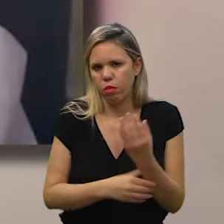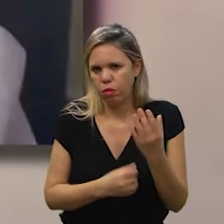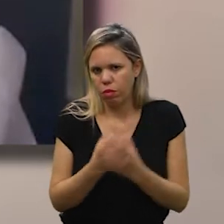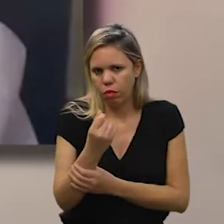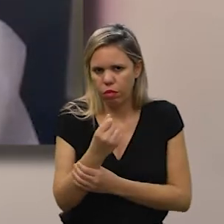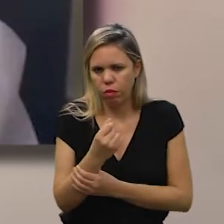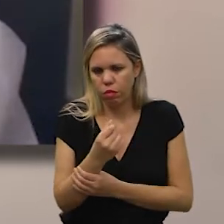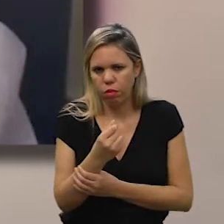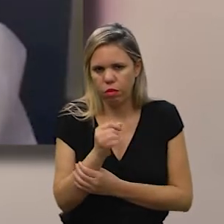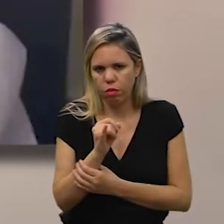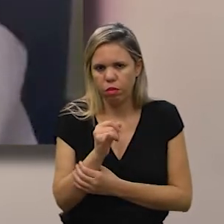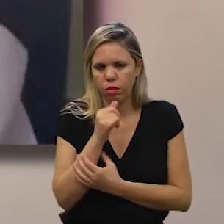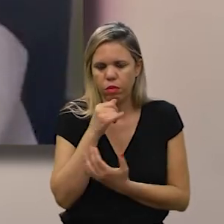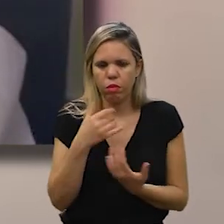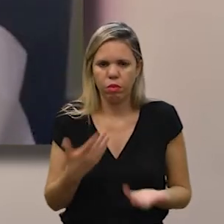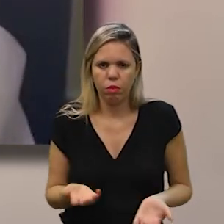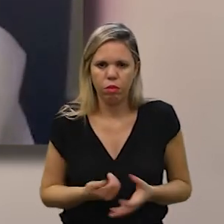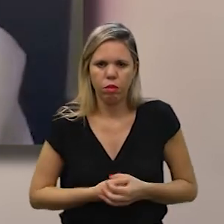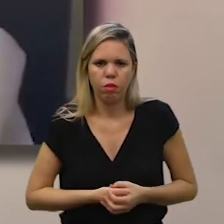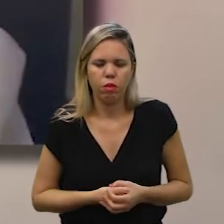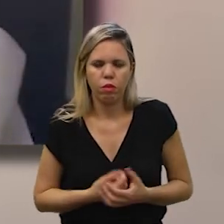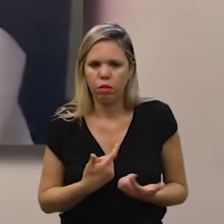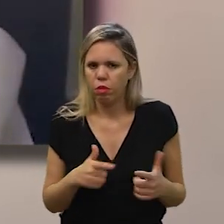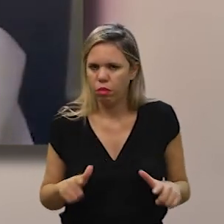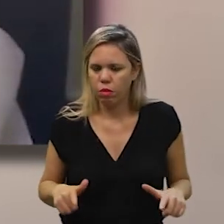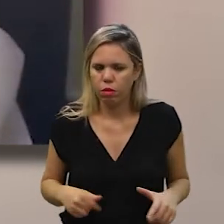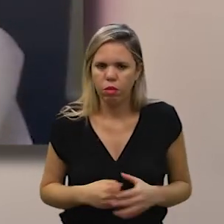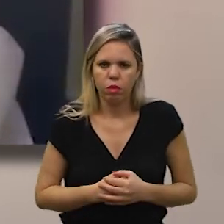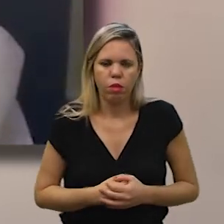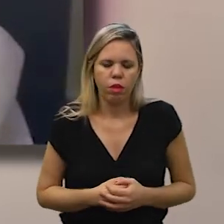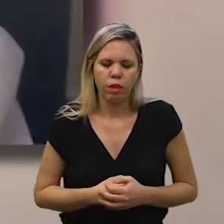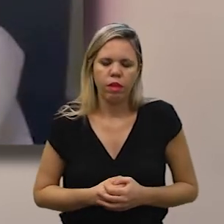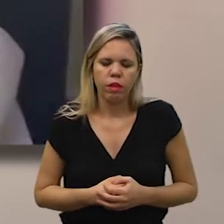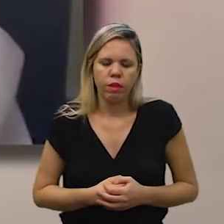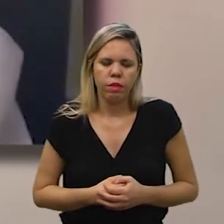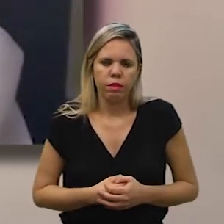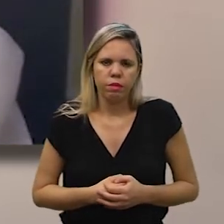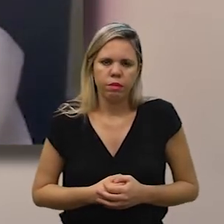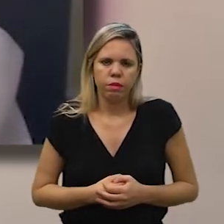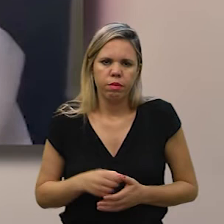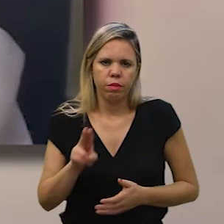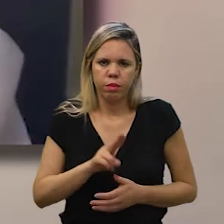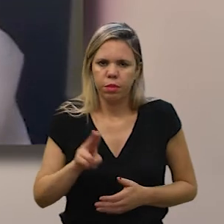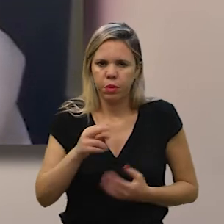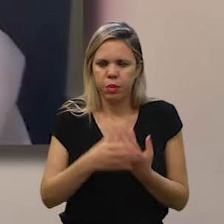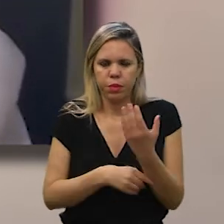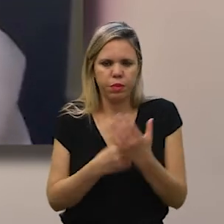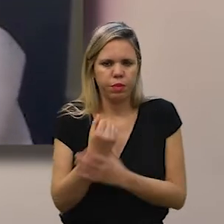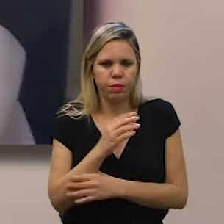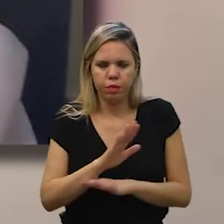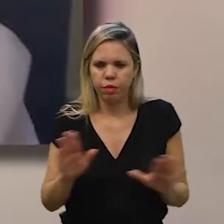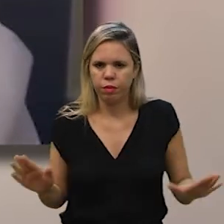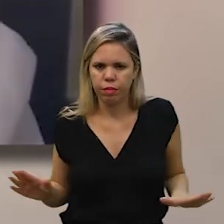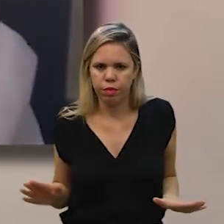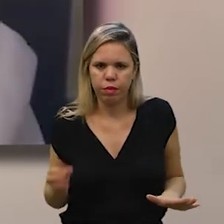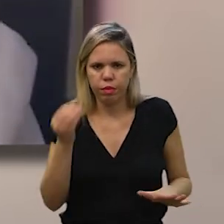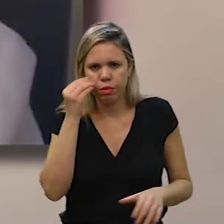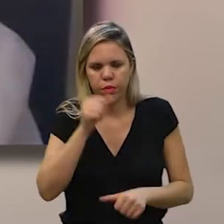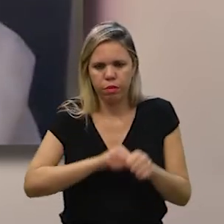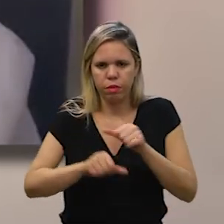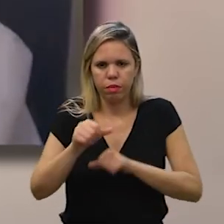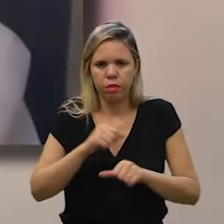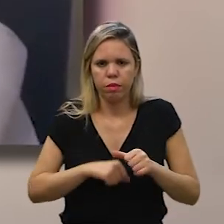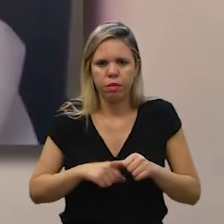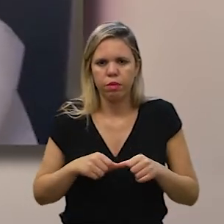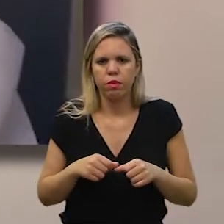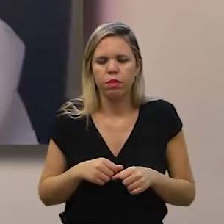luva. Caso ela não tenha a possibilidade de usar a luva, então ela tenta